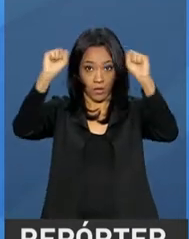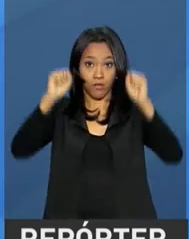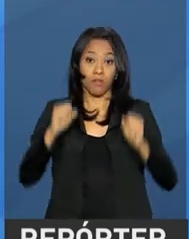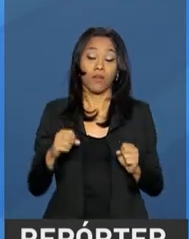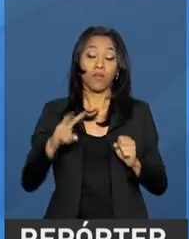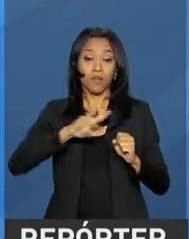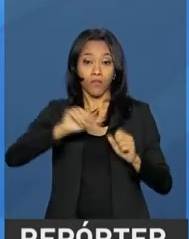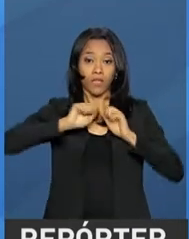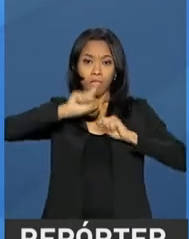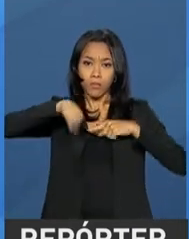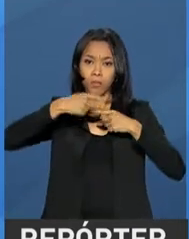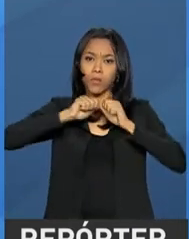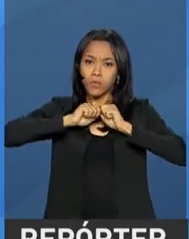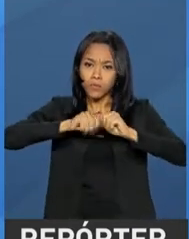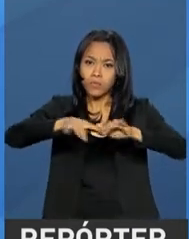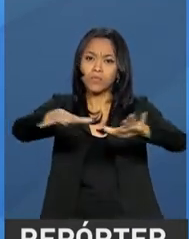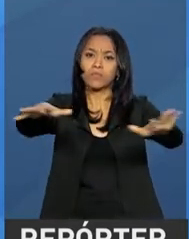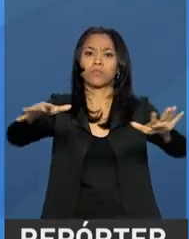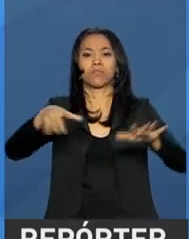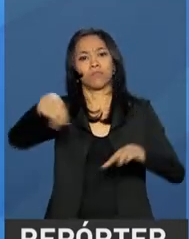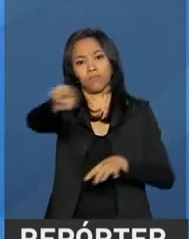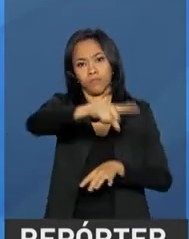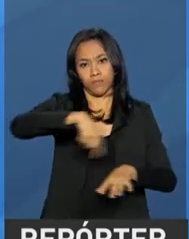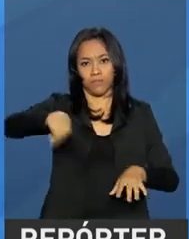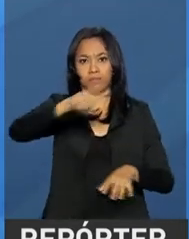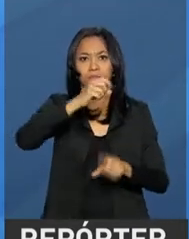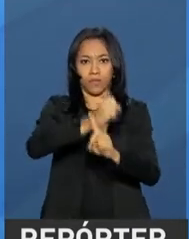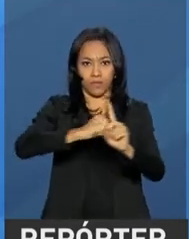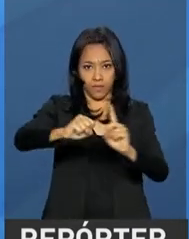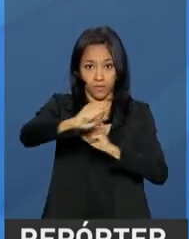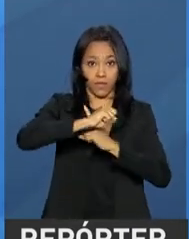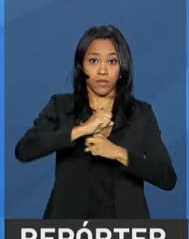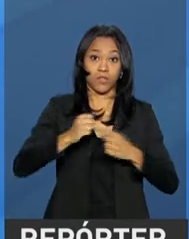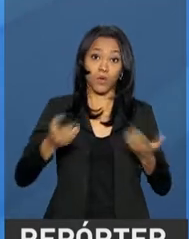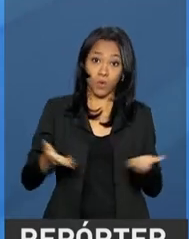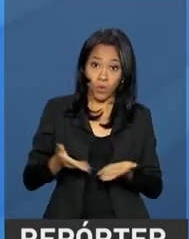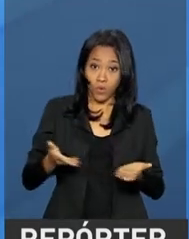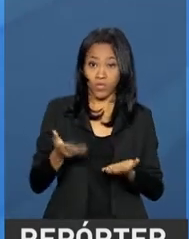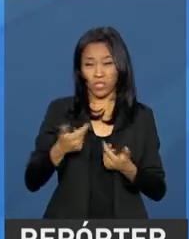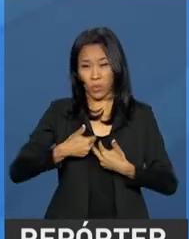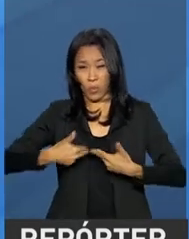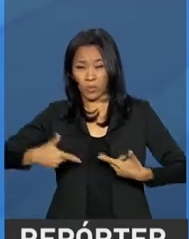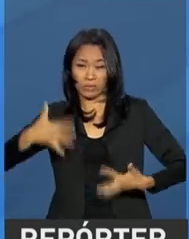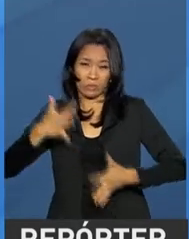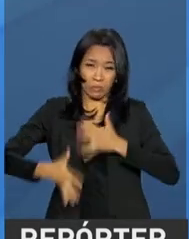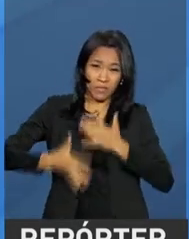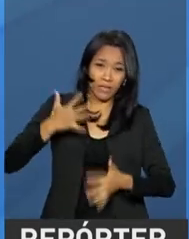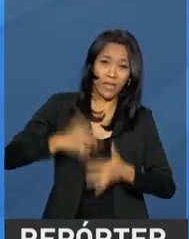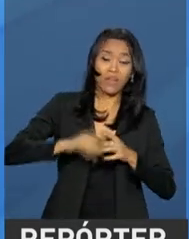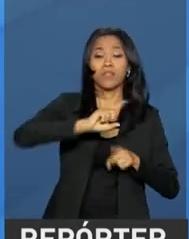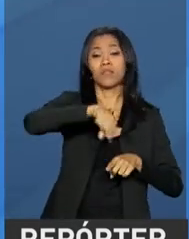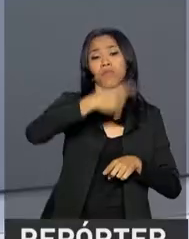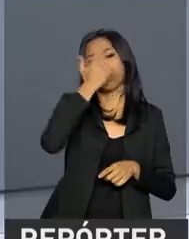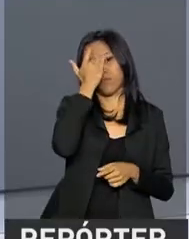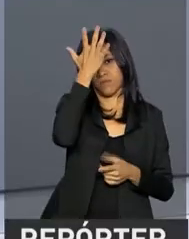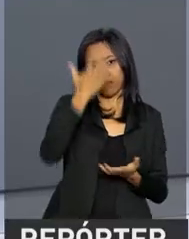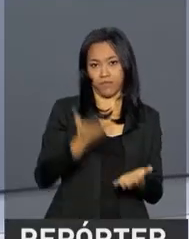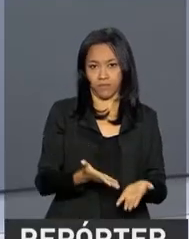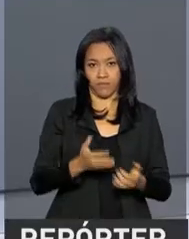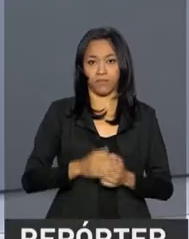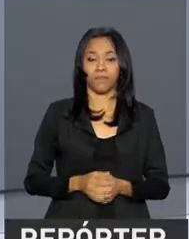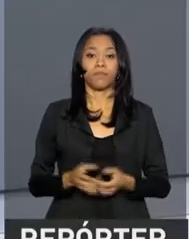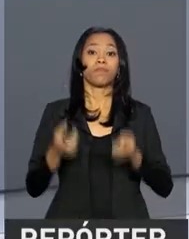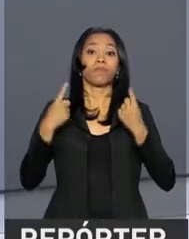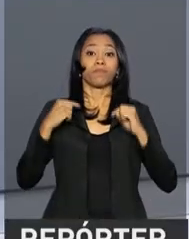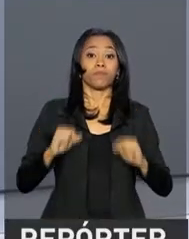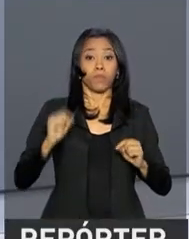ea partir daí coisas que hoje são complexas passaram a ser muito simples para